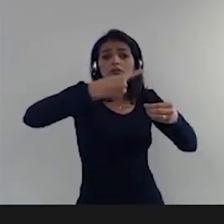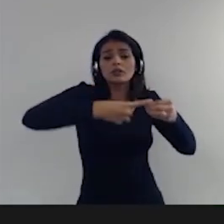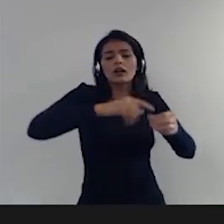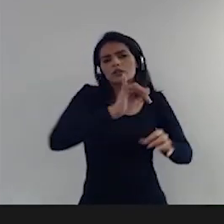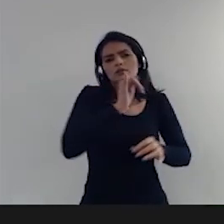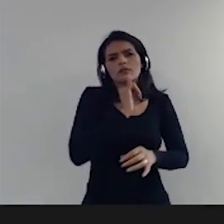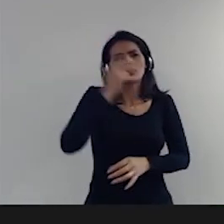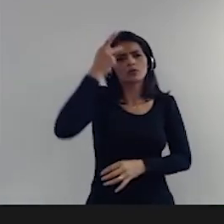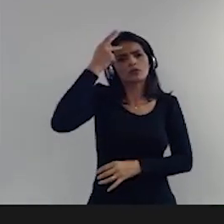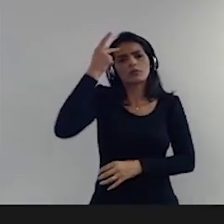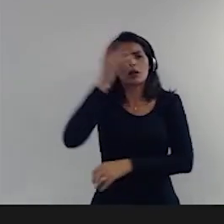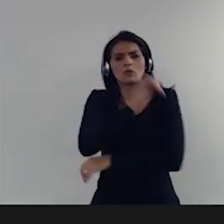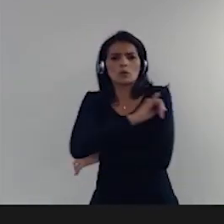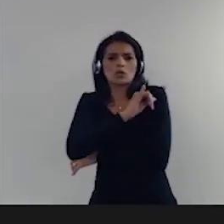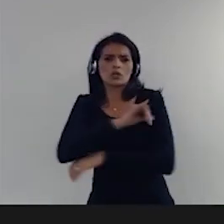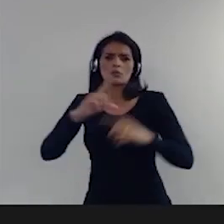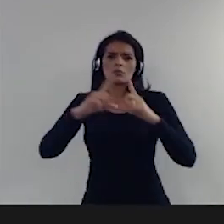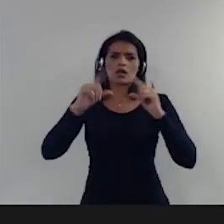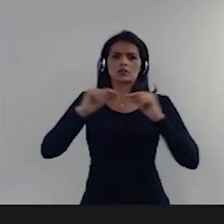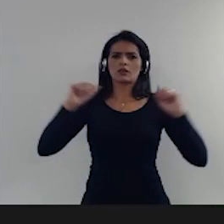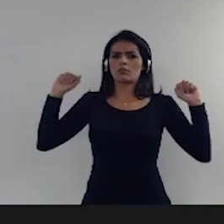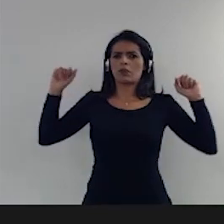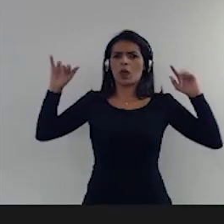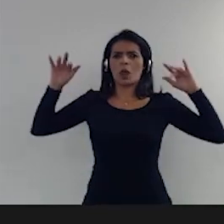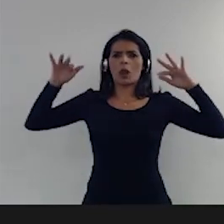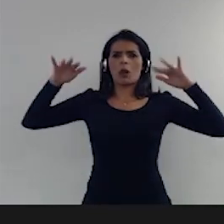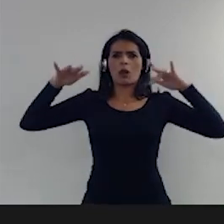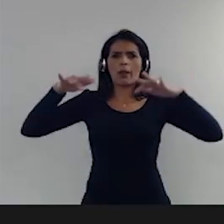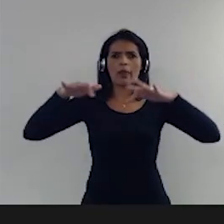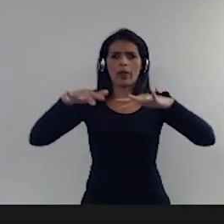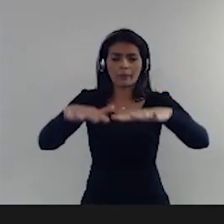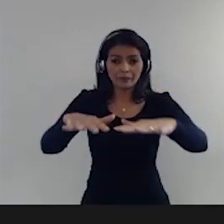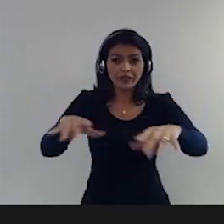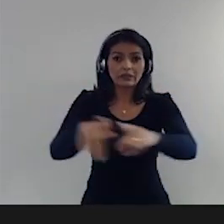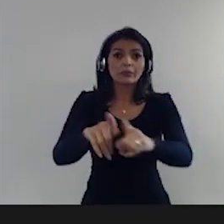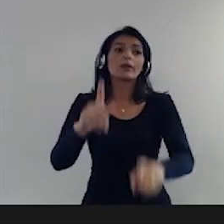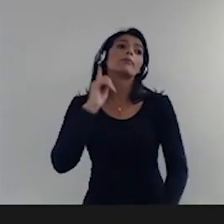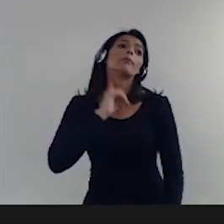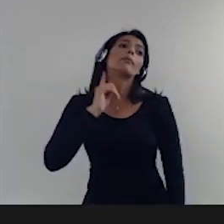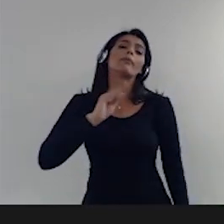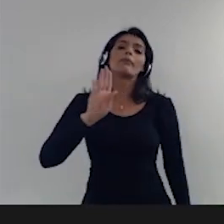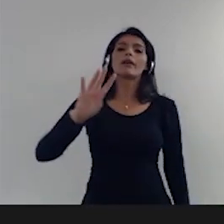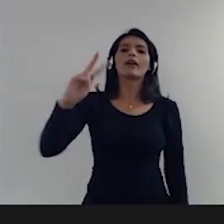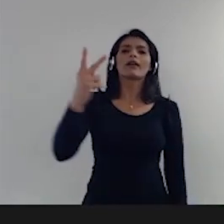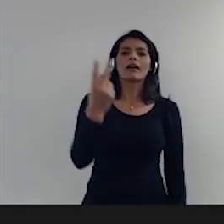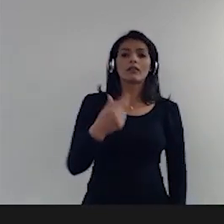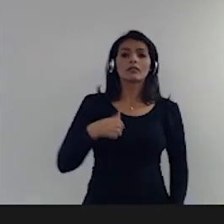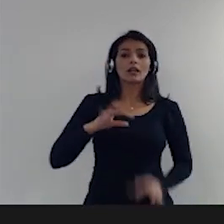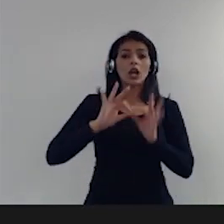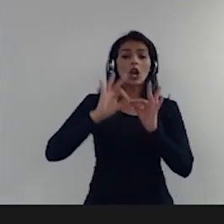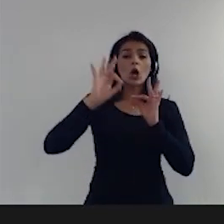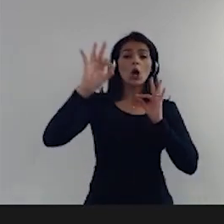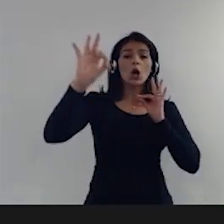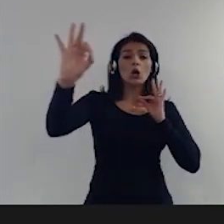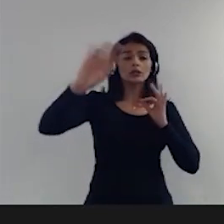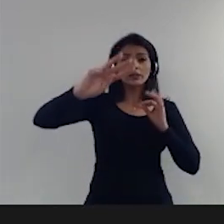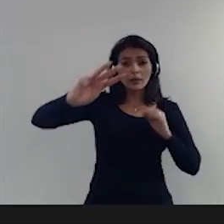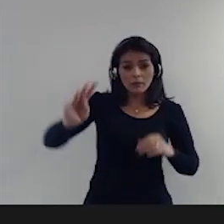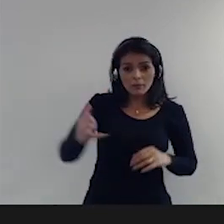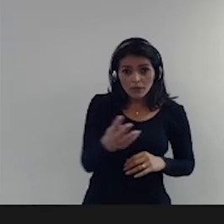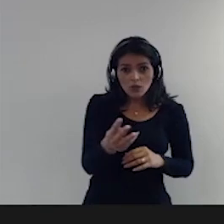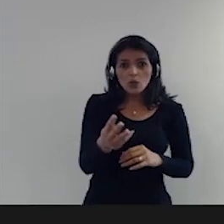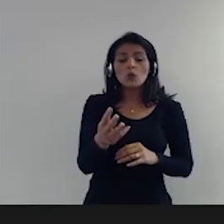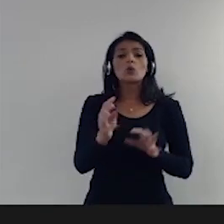São Paulo, Rio de Janeiro, Brasília, Belo Horizonte, e que estão distantes mais de 3.000 quilômetros do local